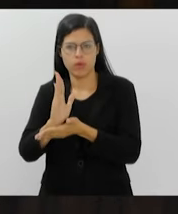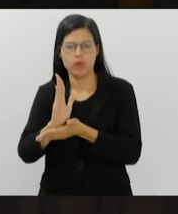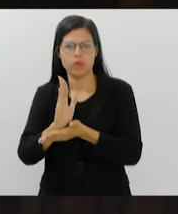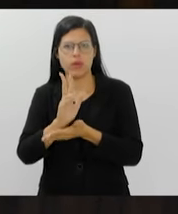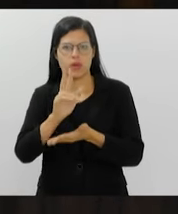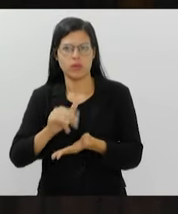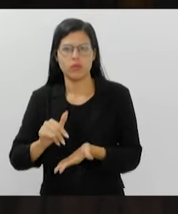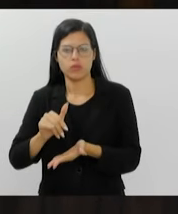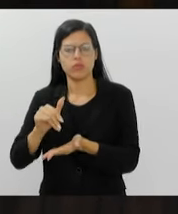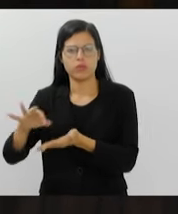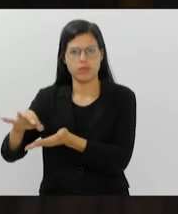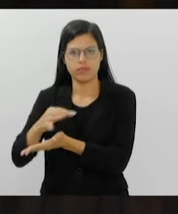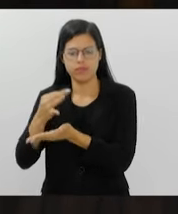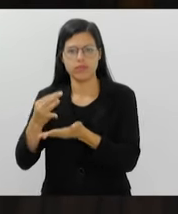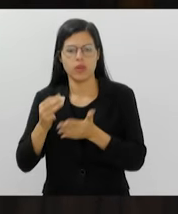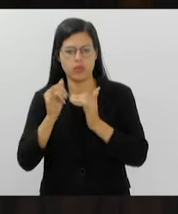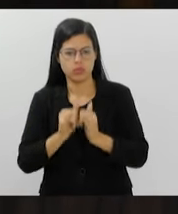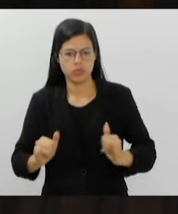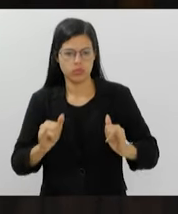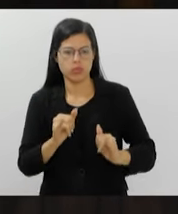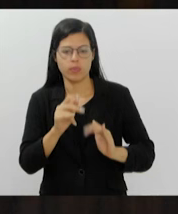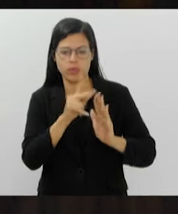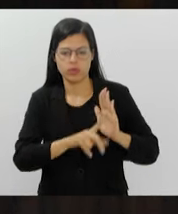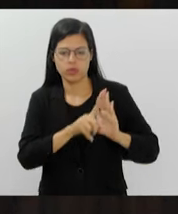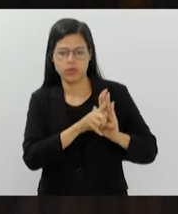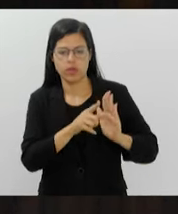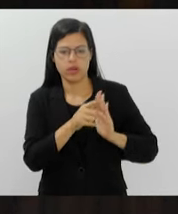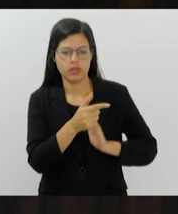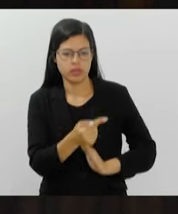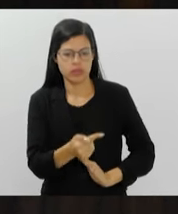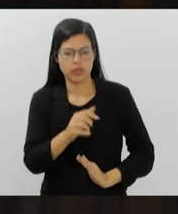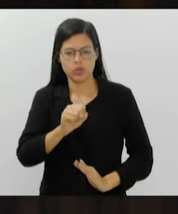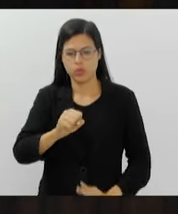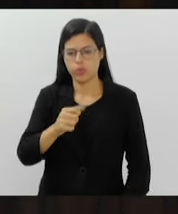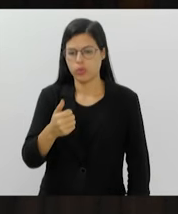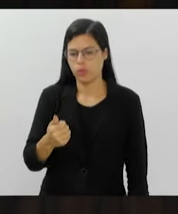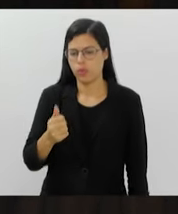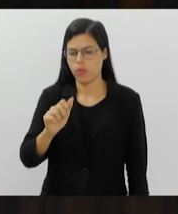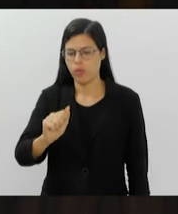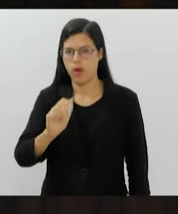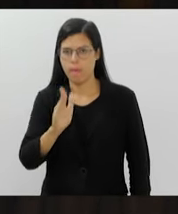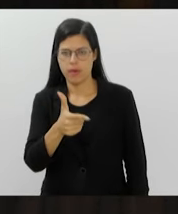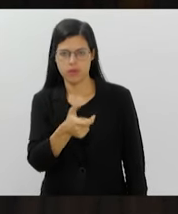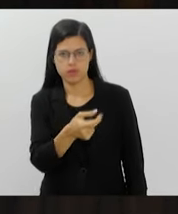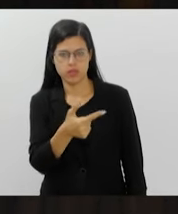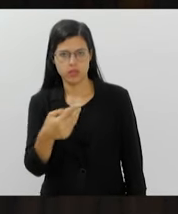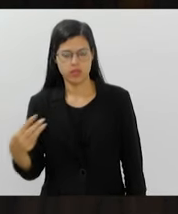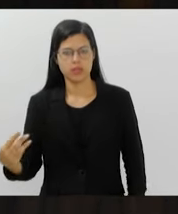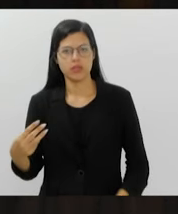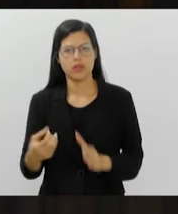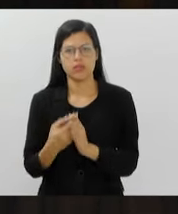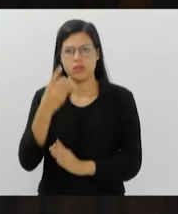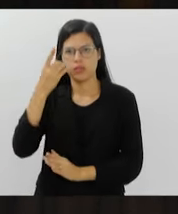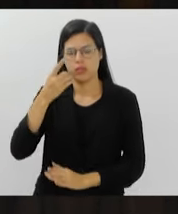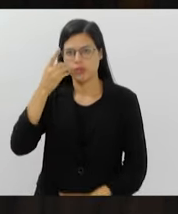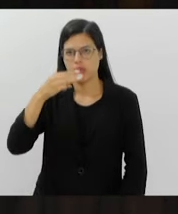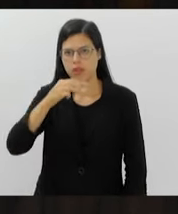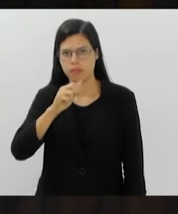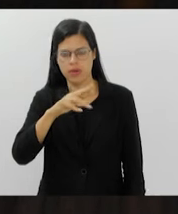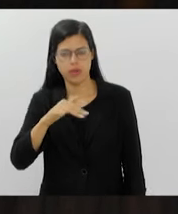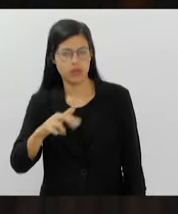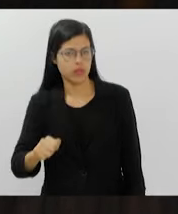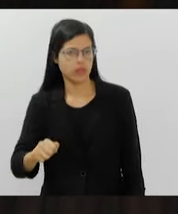vai autógrafo. Anuncio. Projeto de lei número 781-A de 23, de autoria da deputada Marina, do